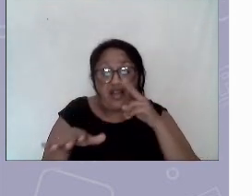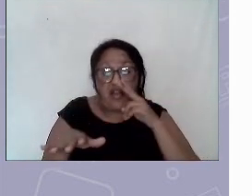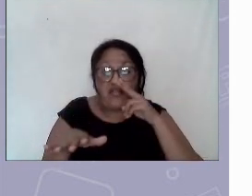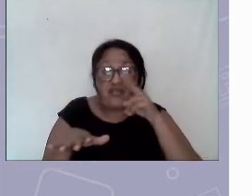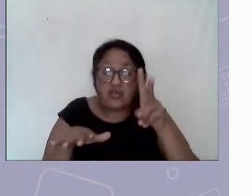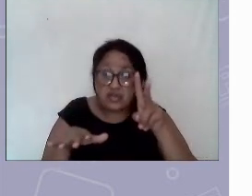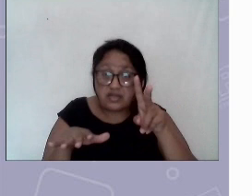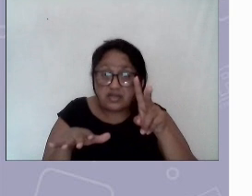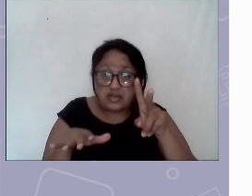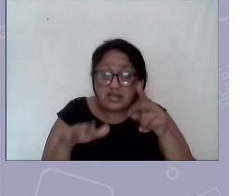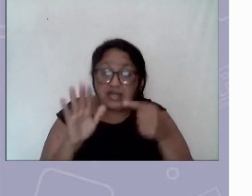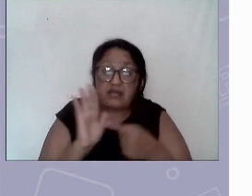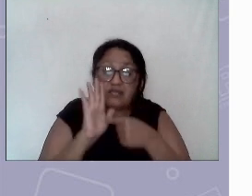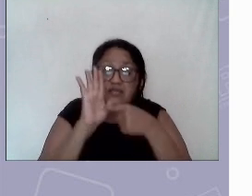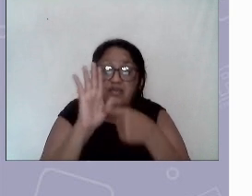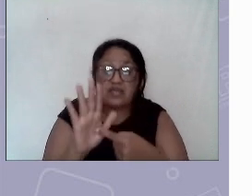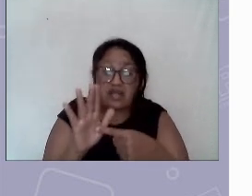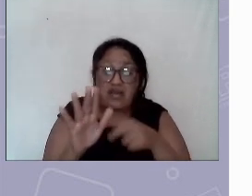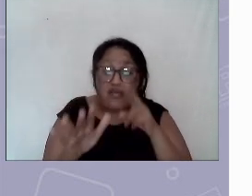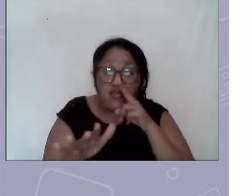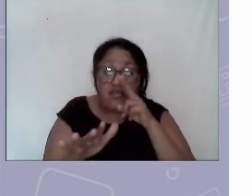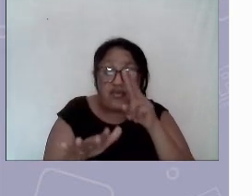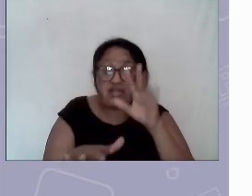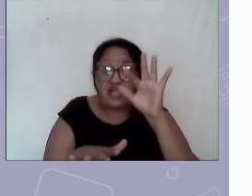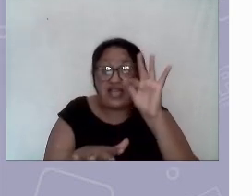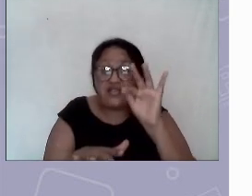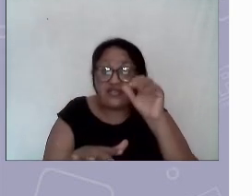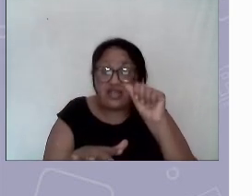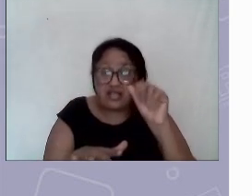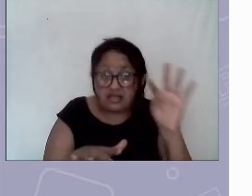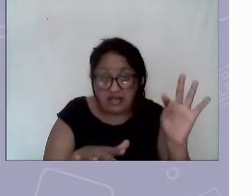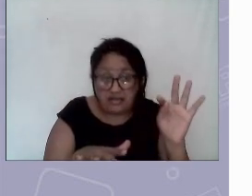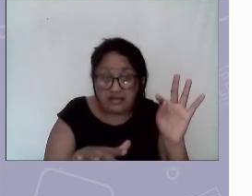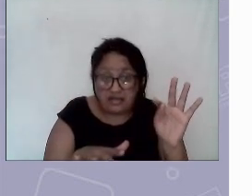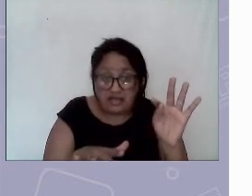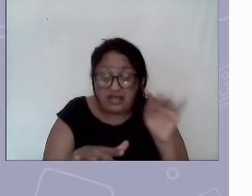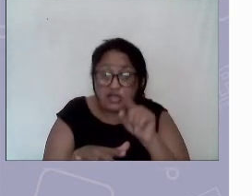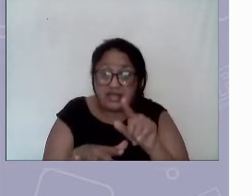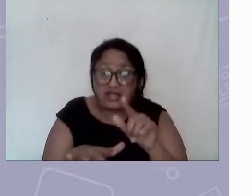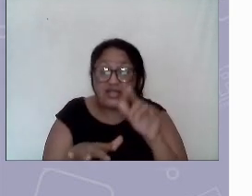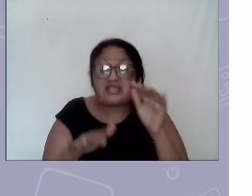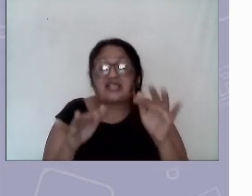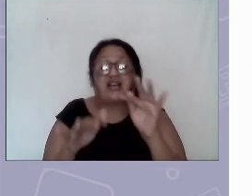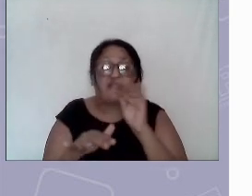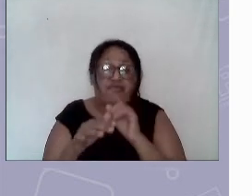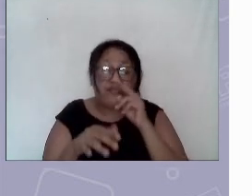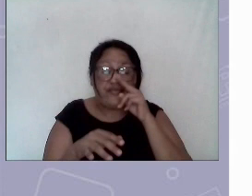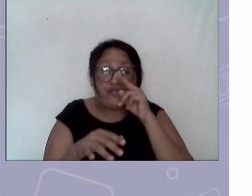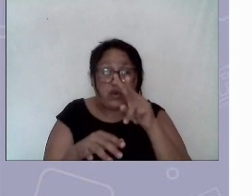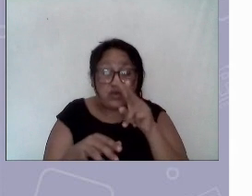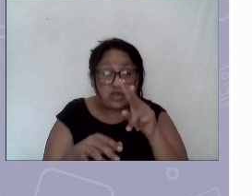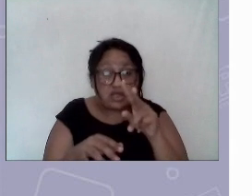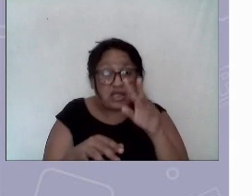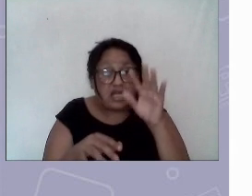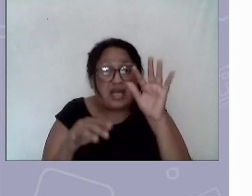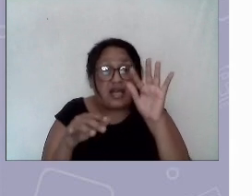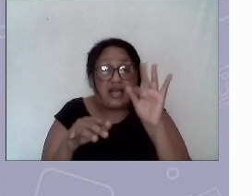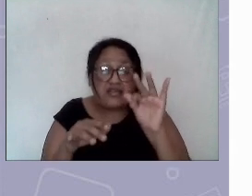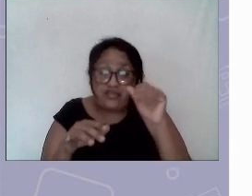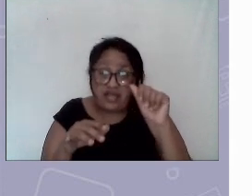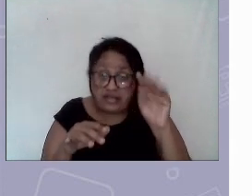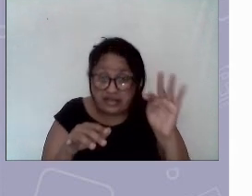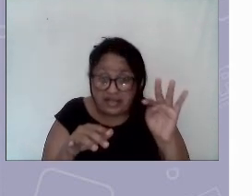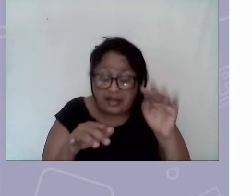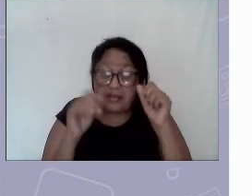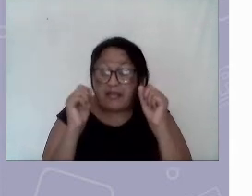aí representada por força F AT então essa força de atrito vocês sabem que ela pode ser calculada o seu